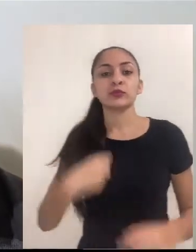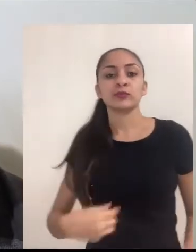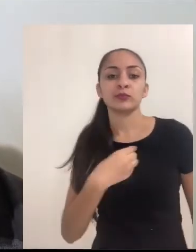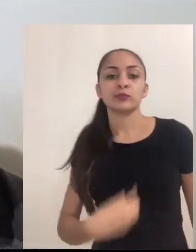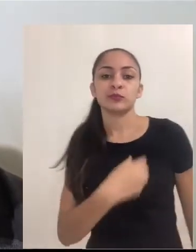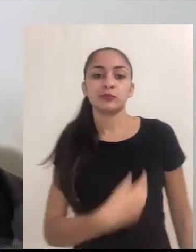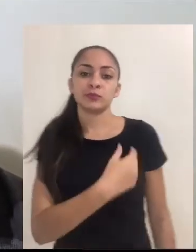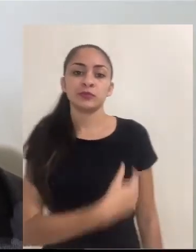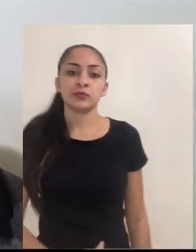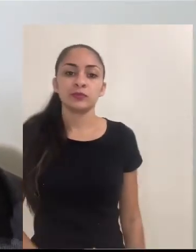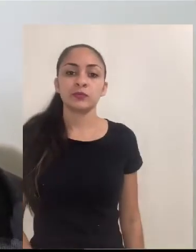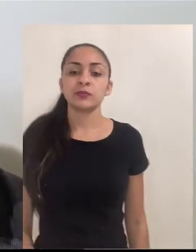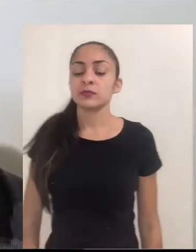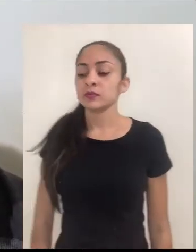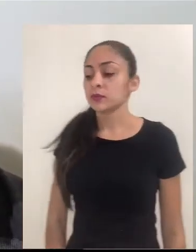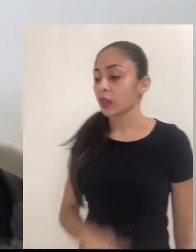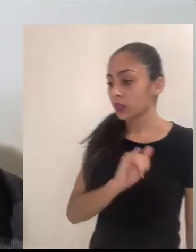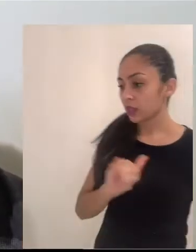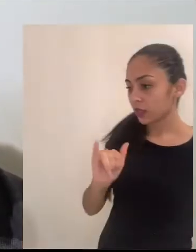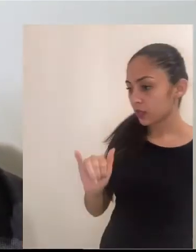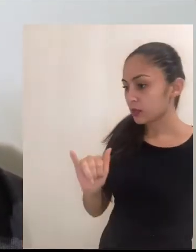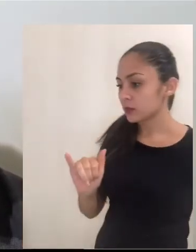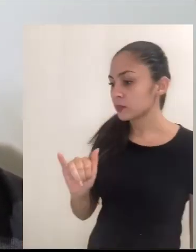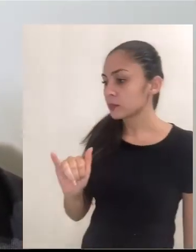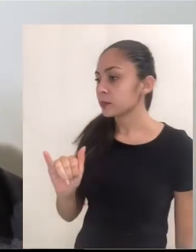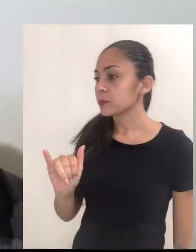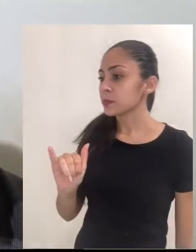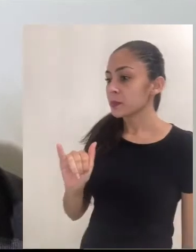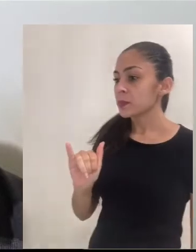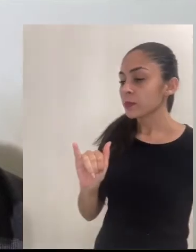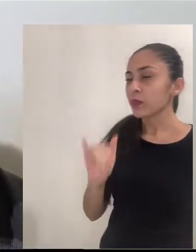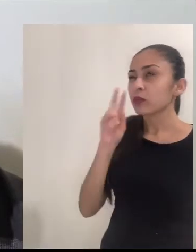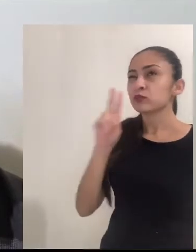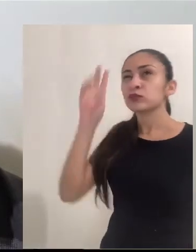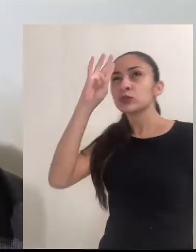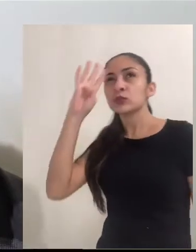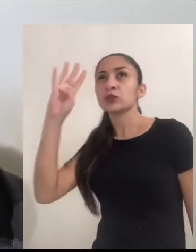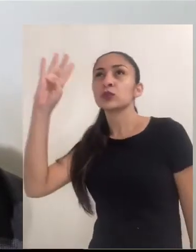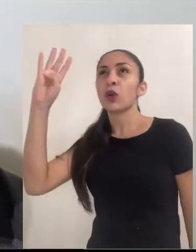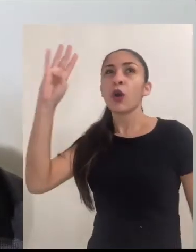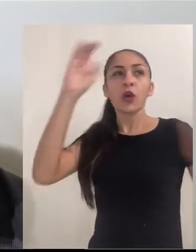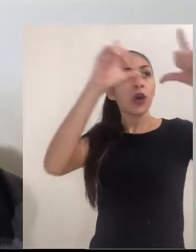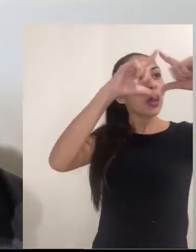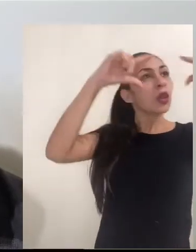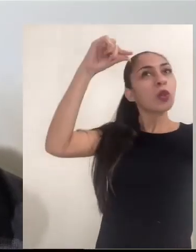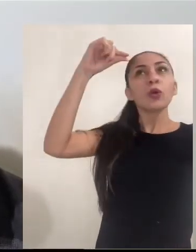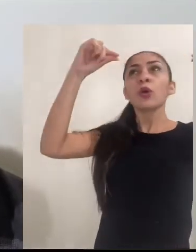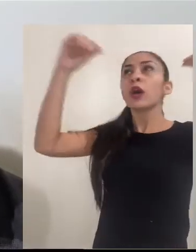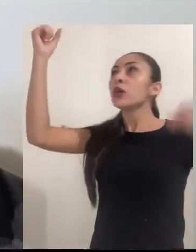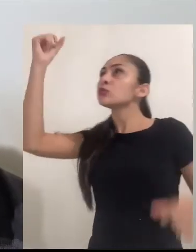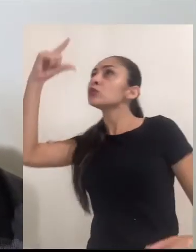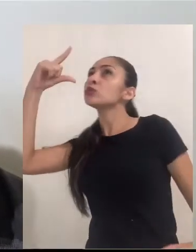a seus irmãos, dizendo: Sonhei também que o sol, a lua e 11 estrelas se inclinavam perante mim. Contando-o a